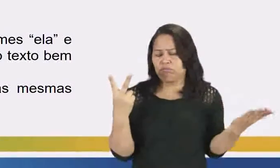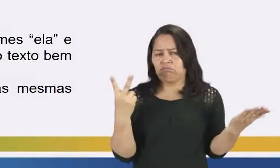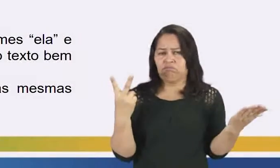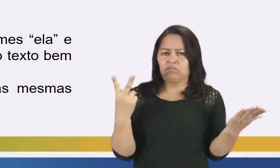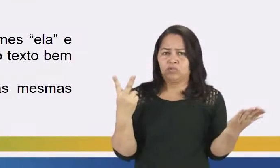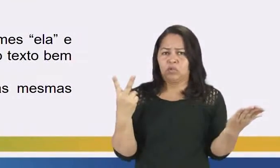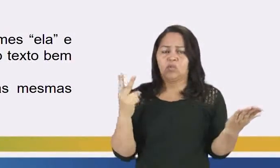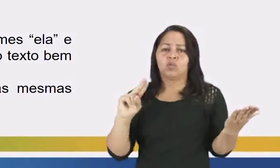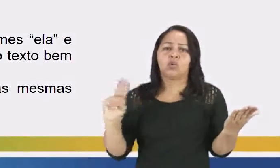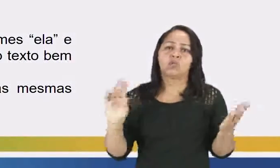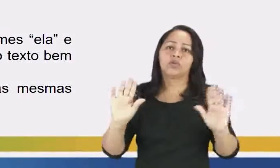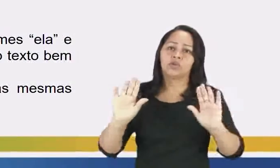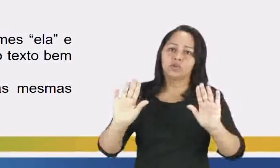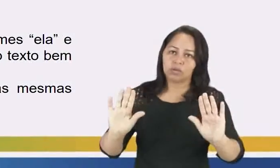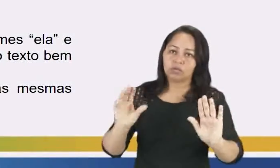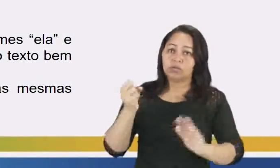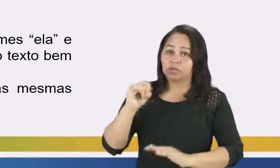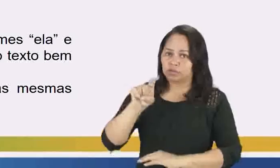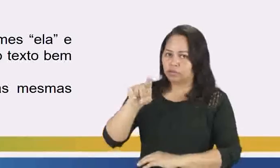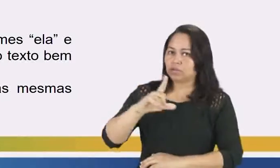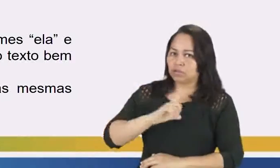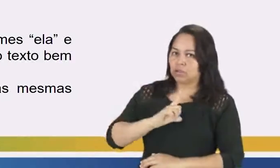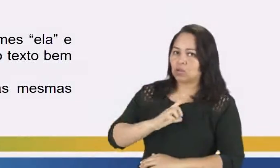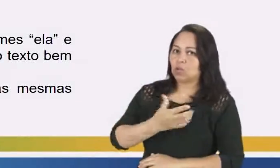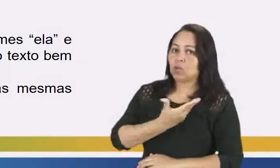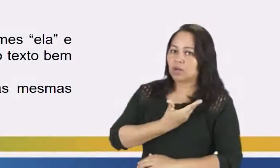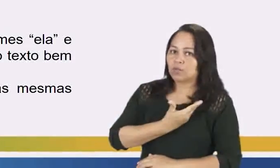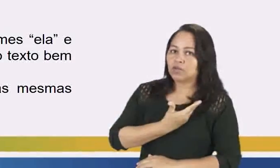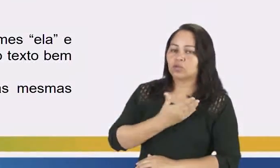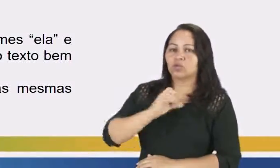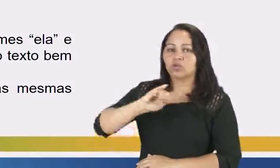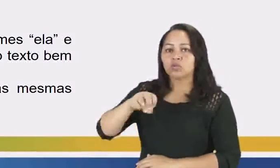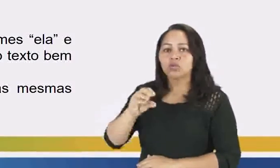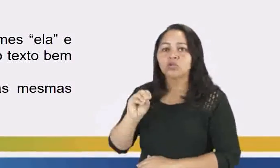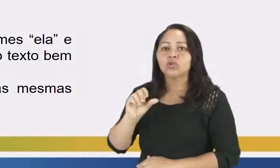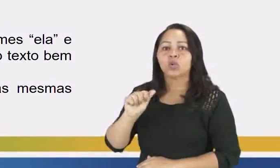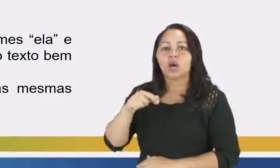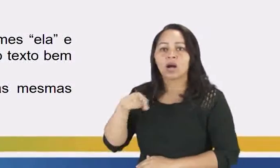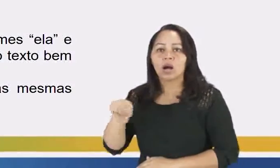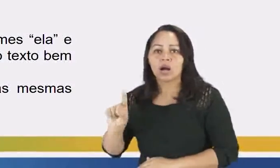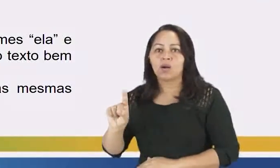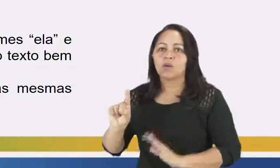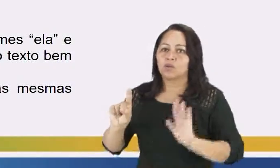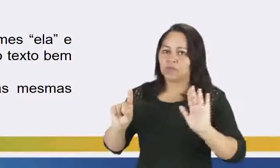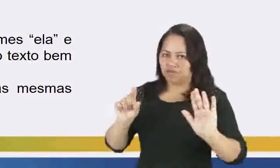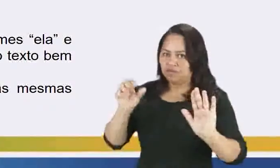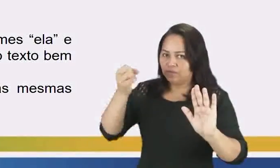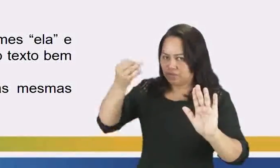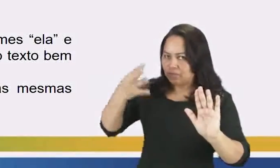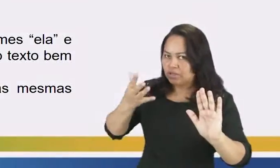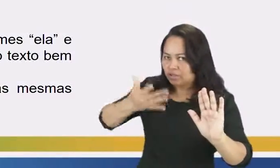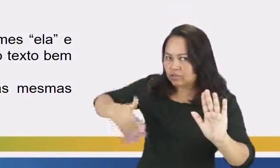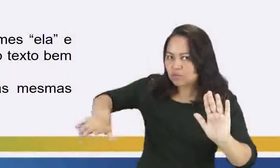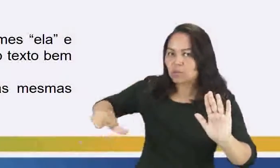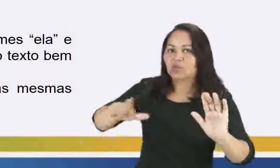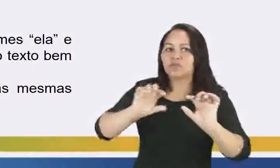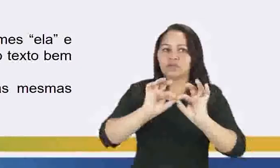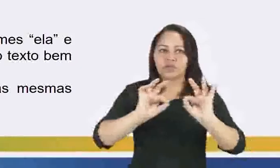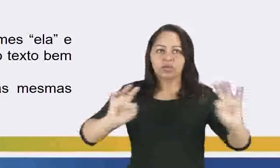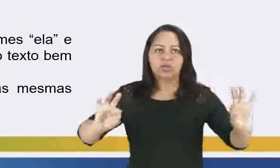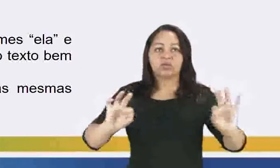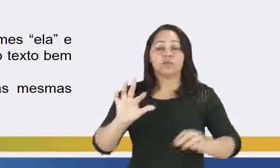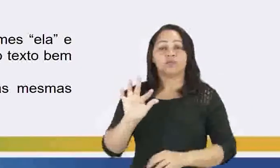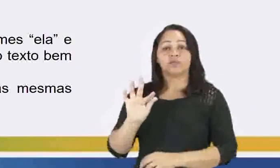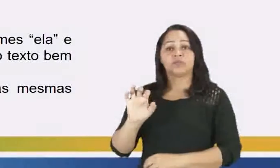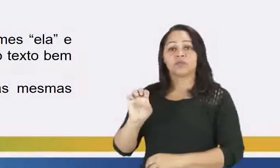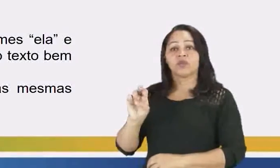um amigo de verdade chamado João, ele provavelmente falaria a mesma frase, só que da seguinte forma: